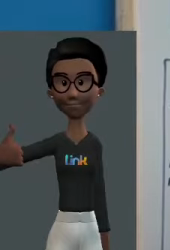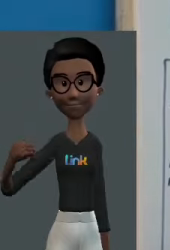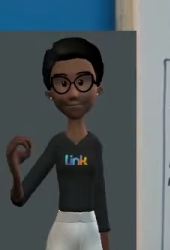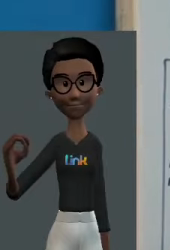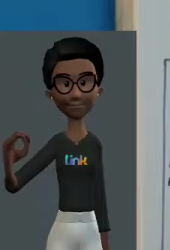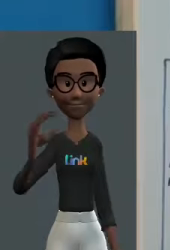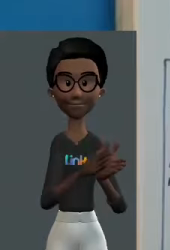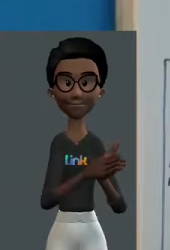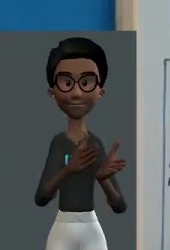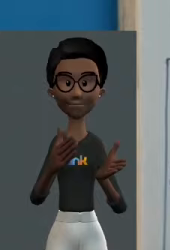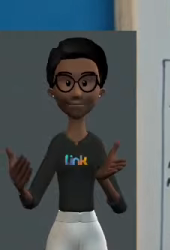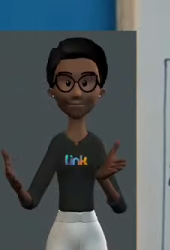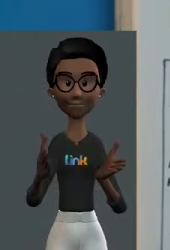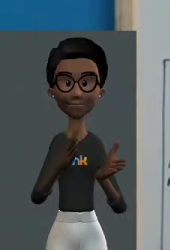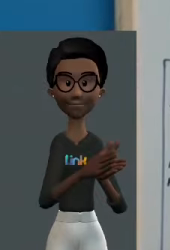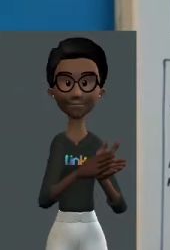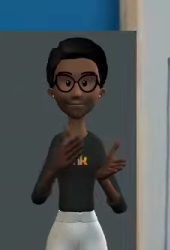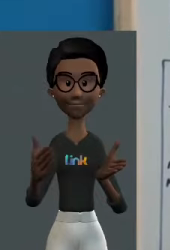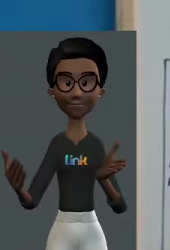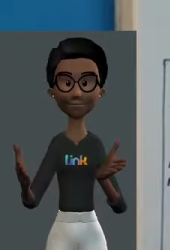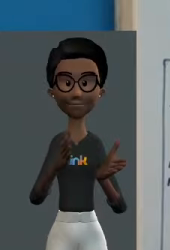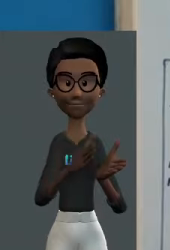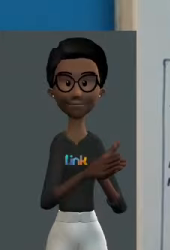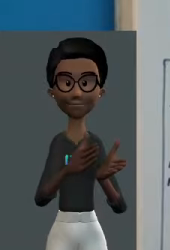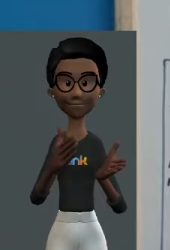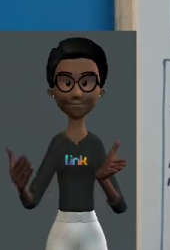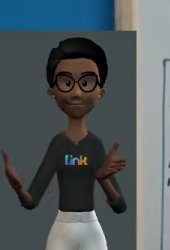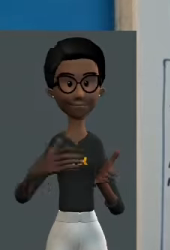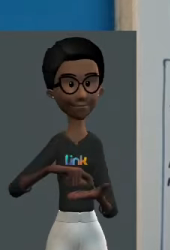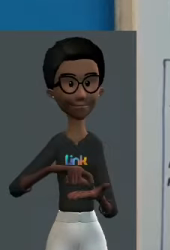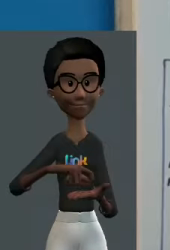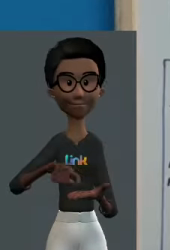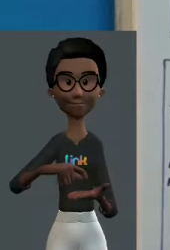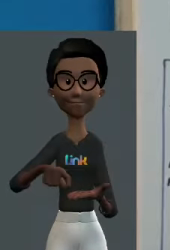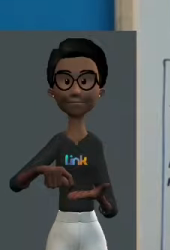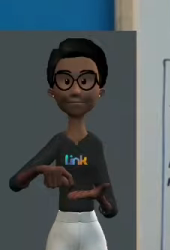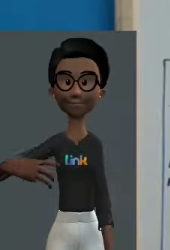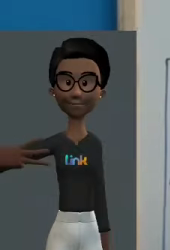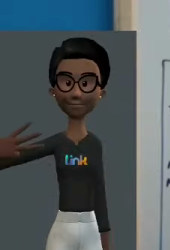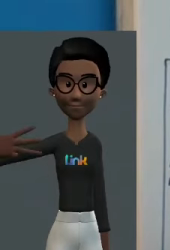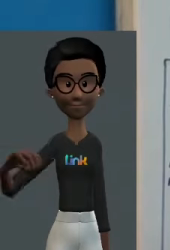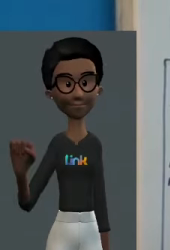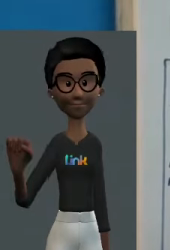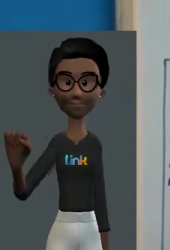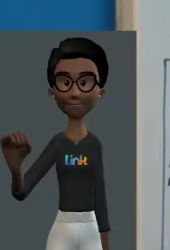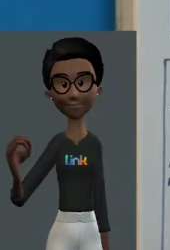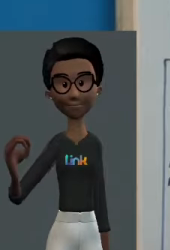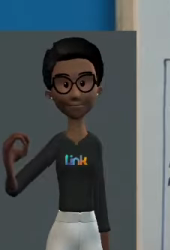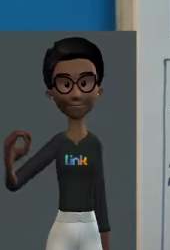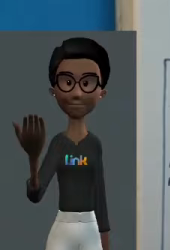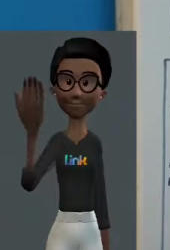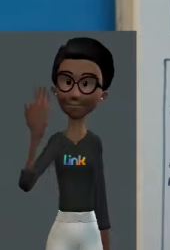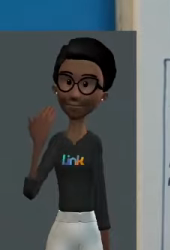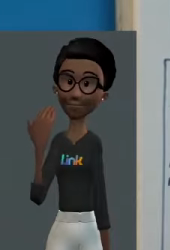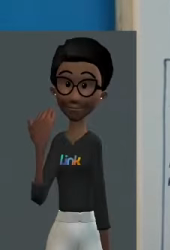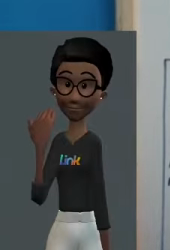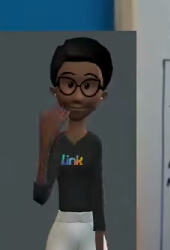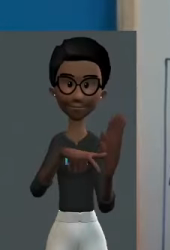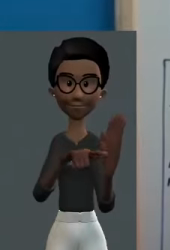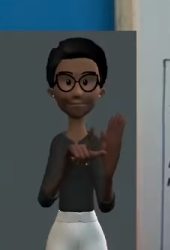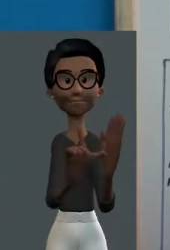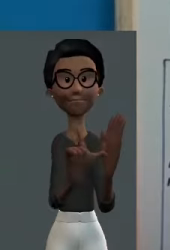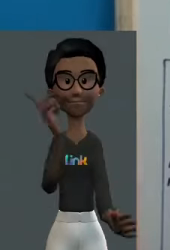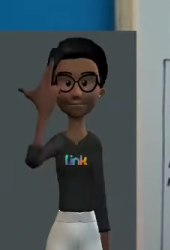caverna. Então, quando, por exemplo, um animal passa pela entrada da caverna, a sombra dele é projetada